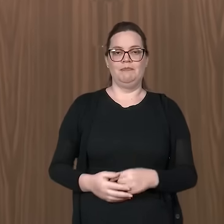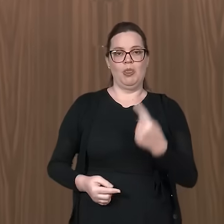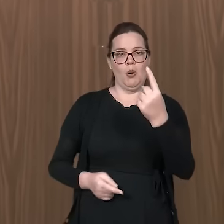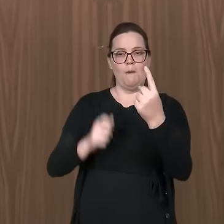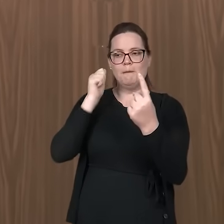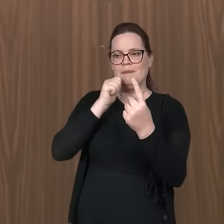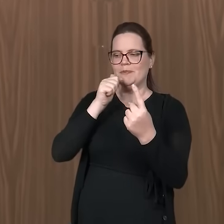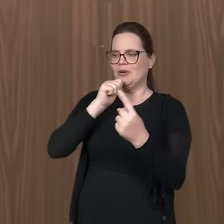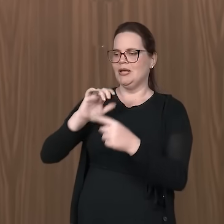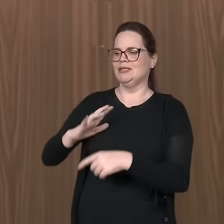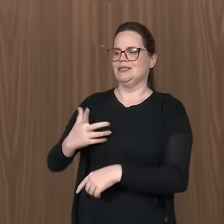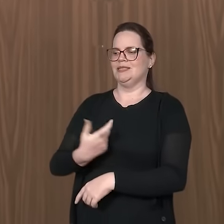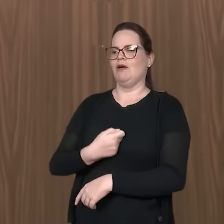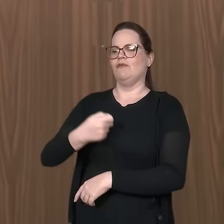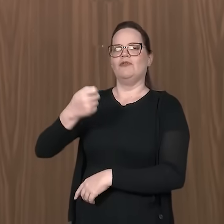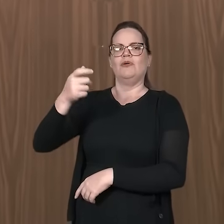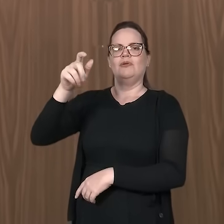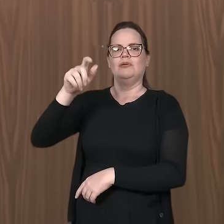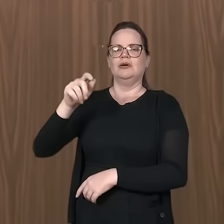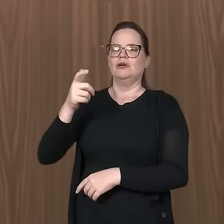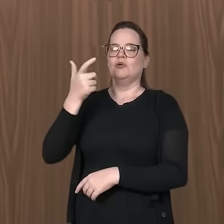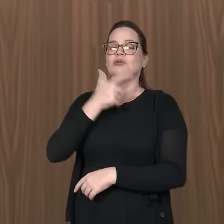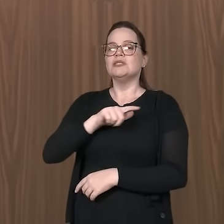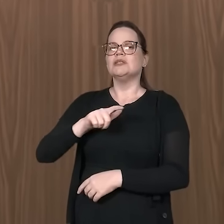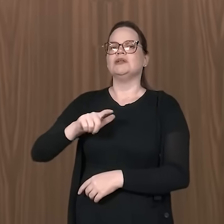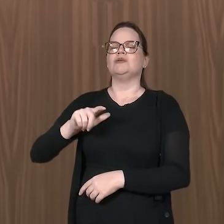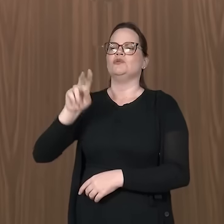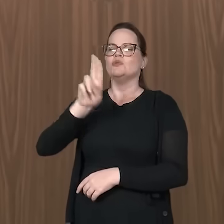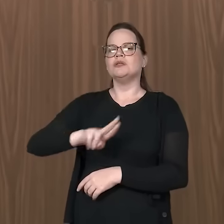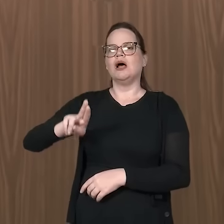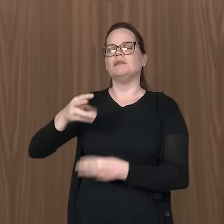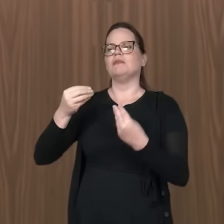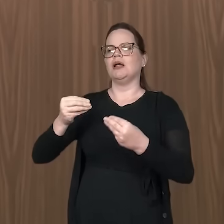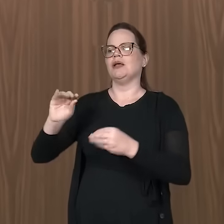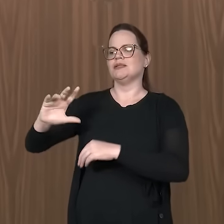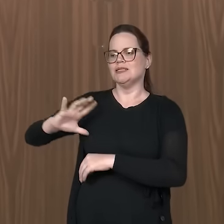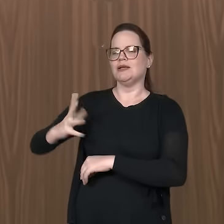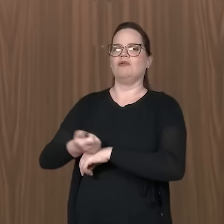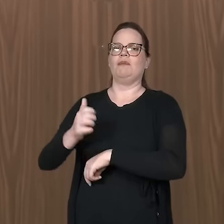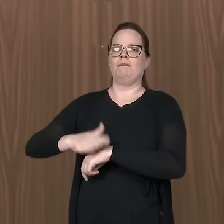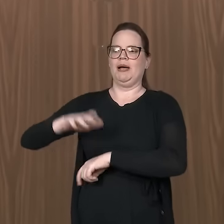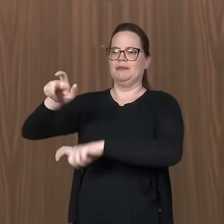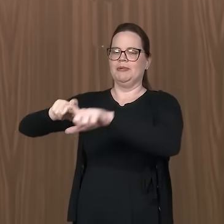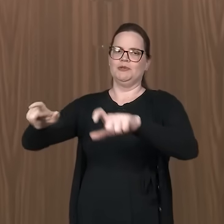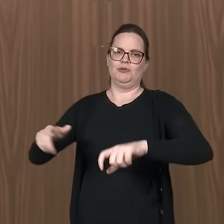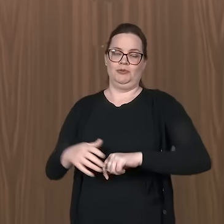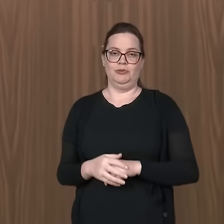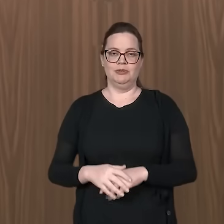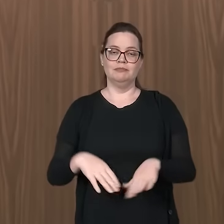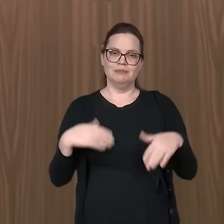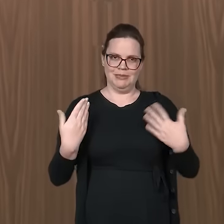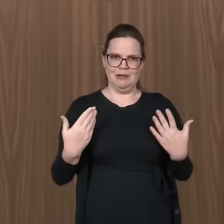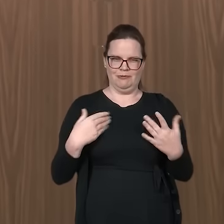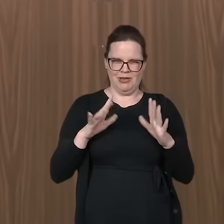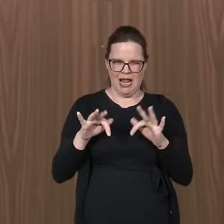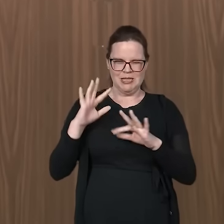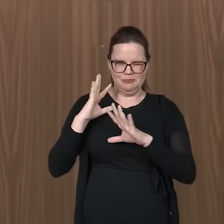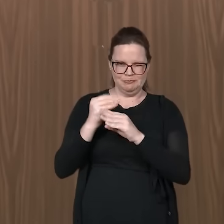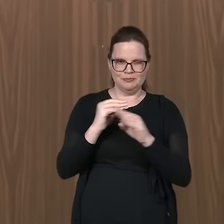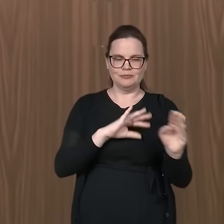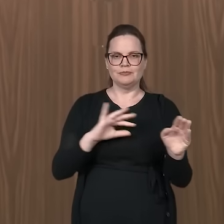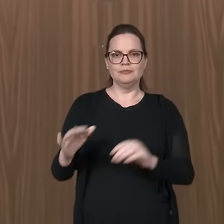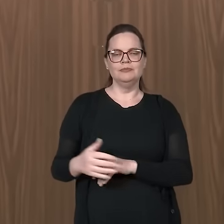evangelizada por uma mulher, e o Senhor, Ele quer usar a minha e a sua vida. Então, concluindo, não se esqueça,